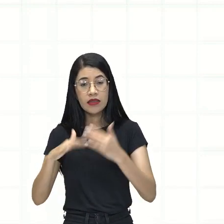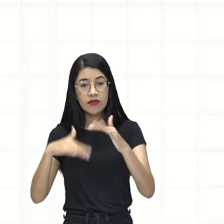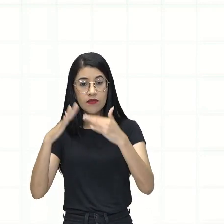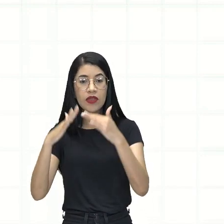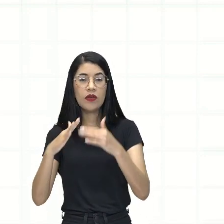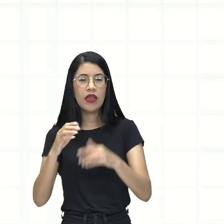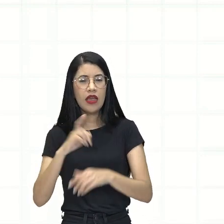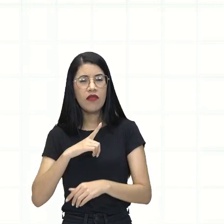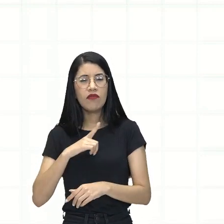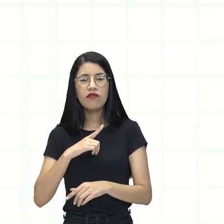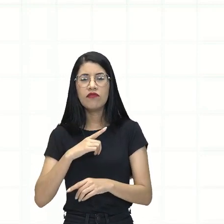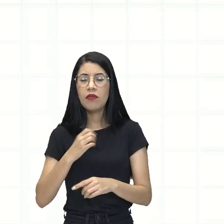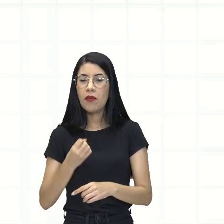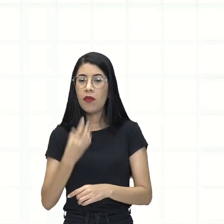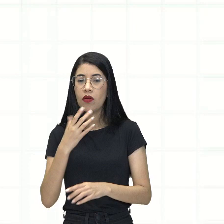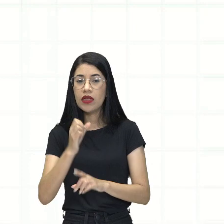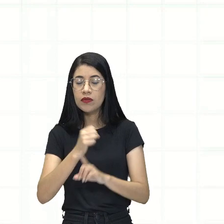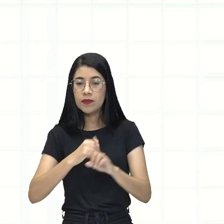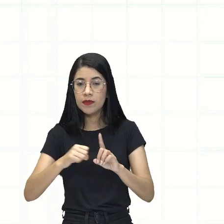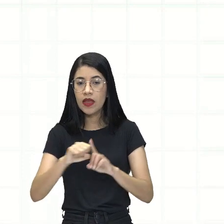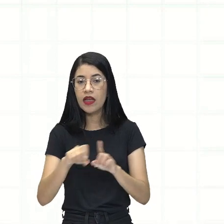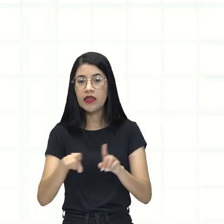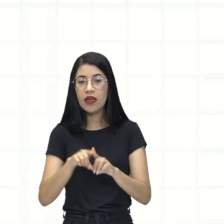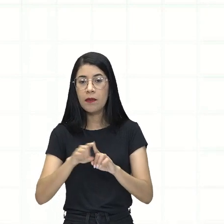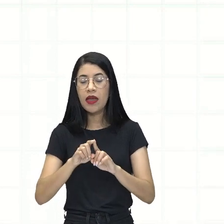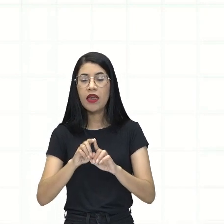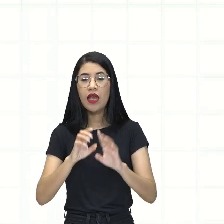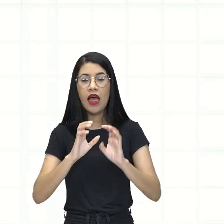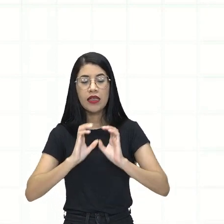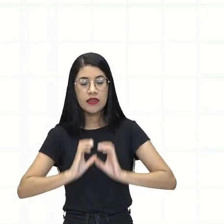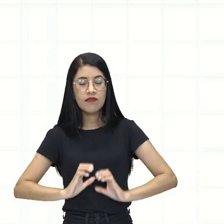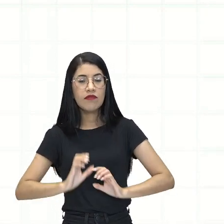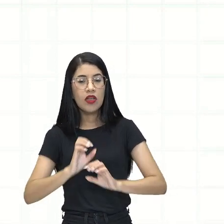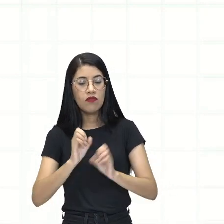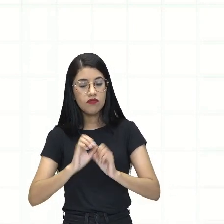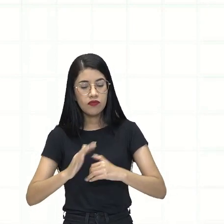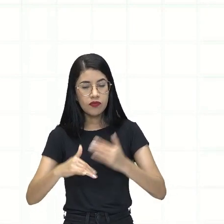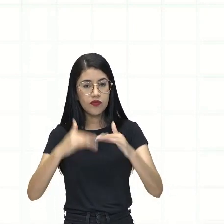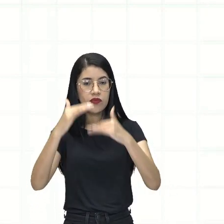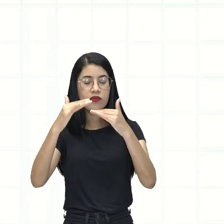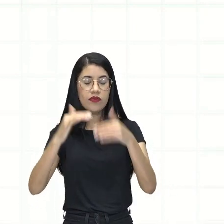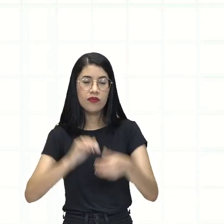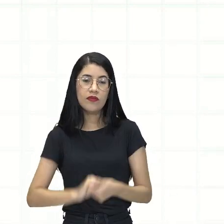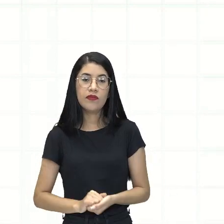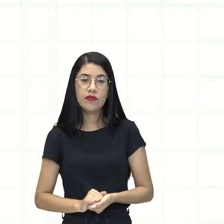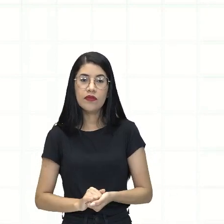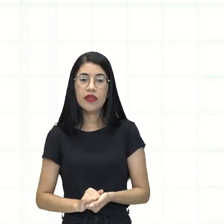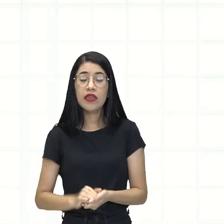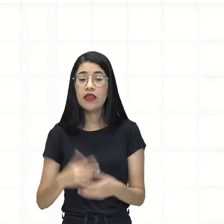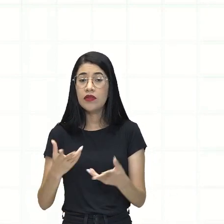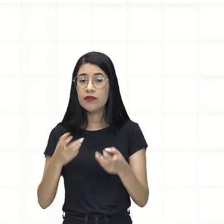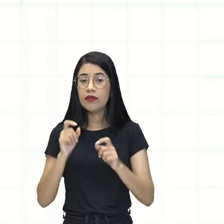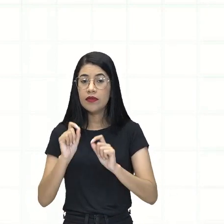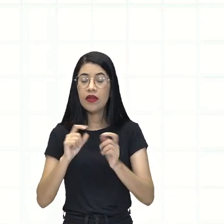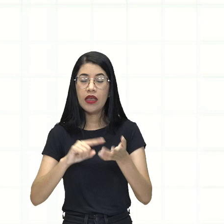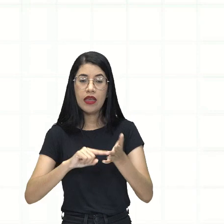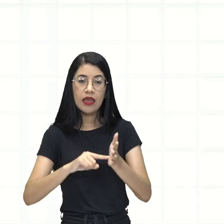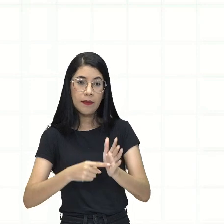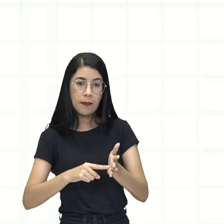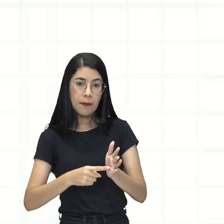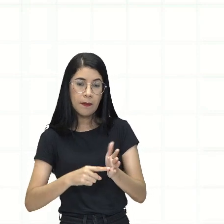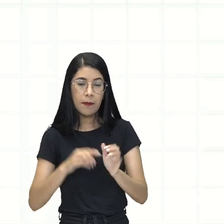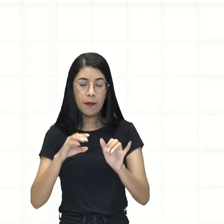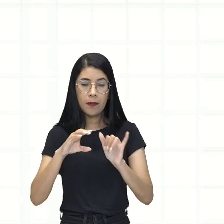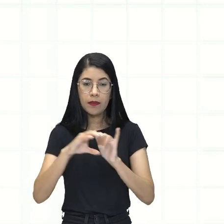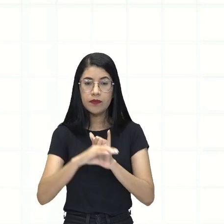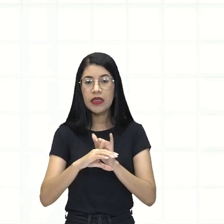sociedade, né, e no desenvolvimento da civilização. Então, nós temos aí que as máquinas térmicas,